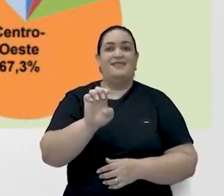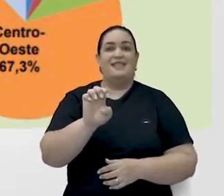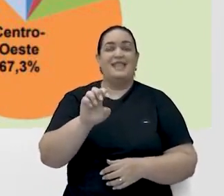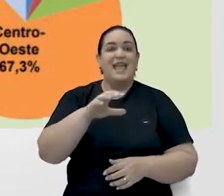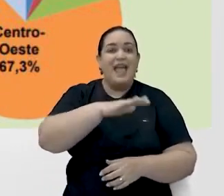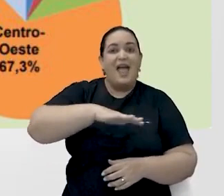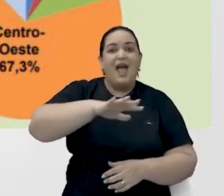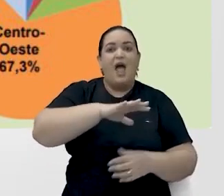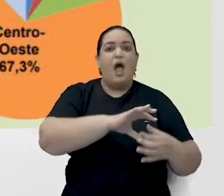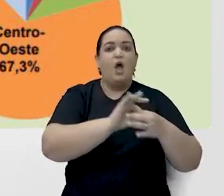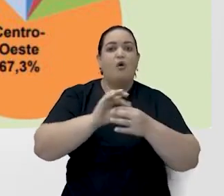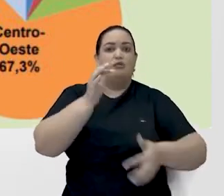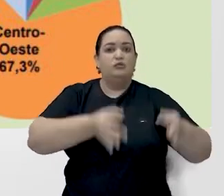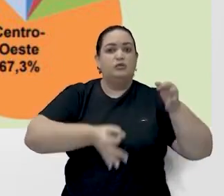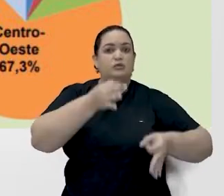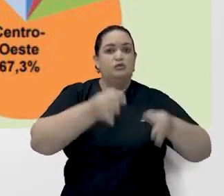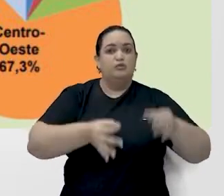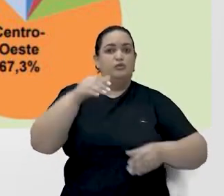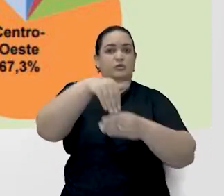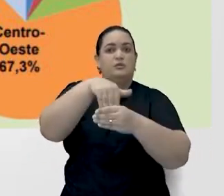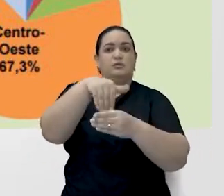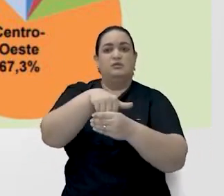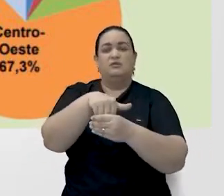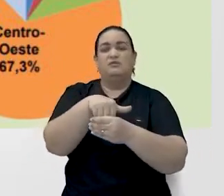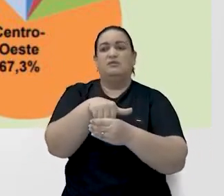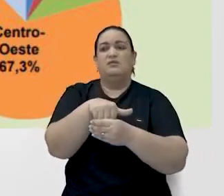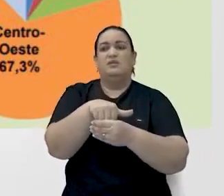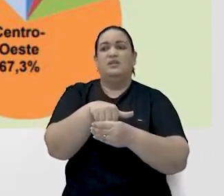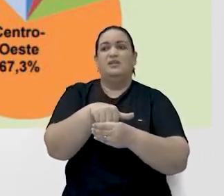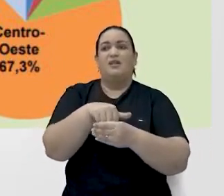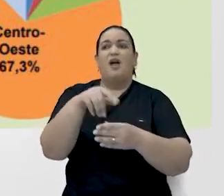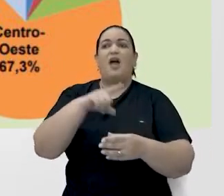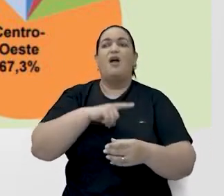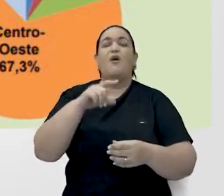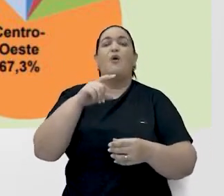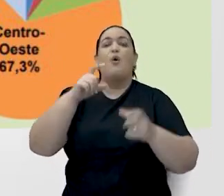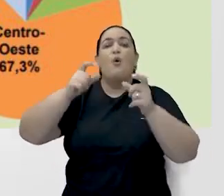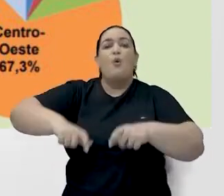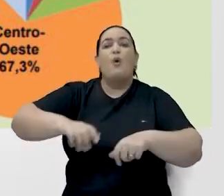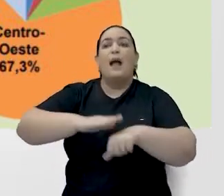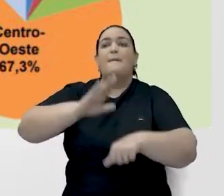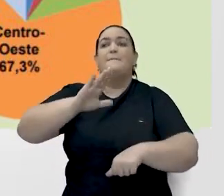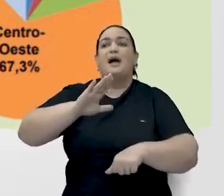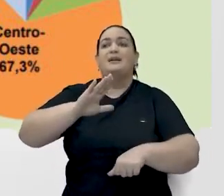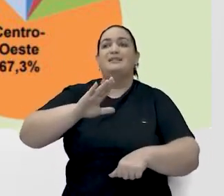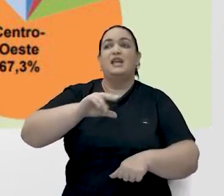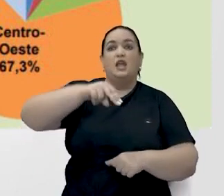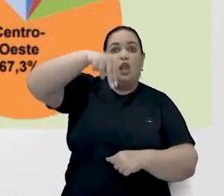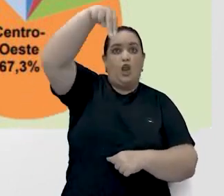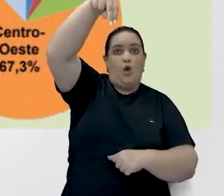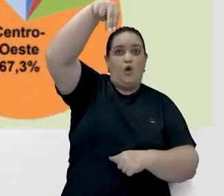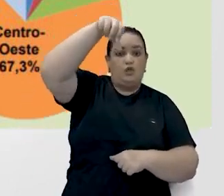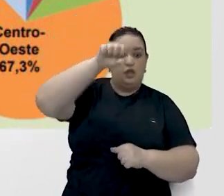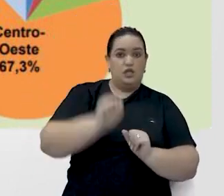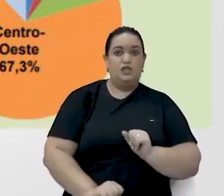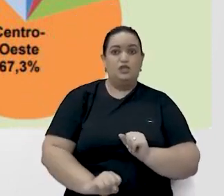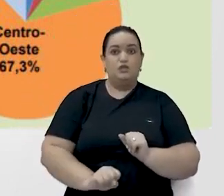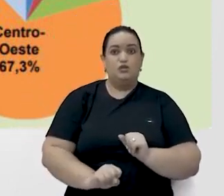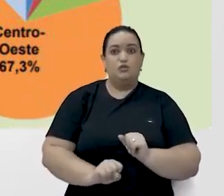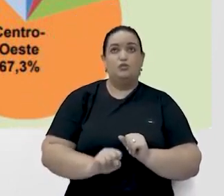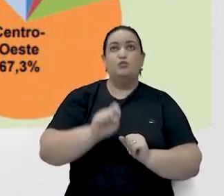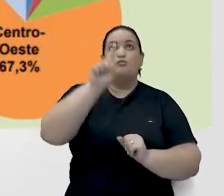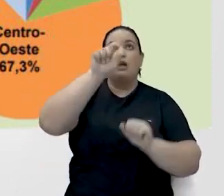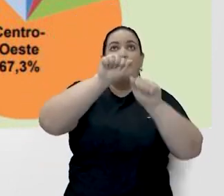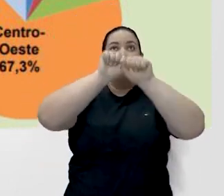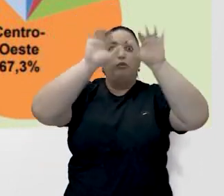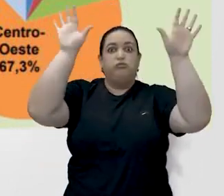menor número de processos de fake news são a Norte e Sul, com 5,1% cada. A